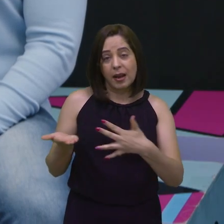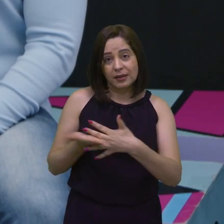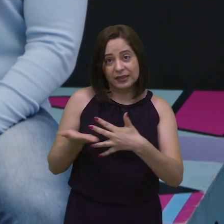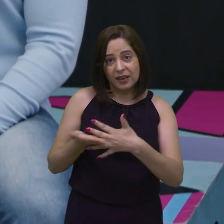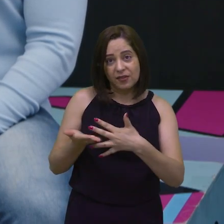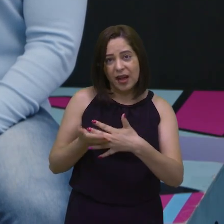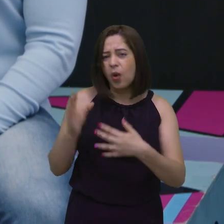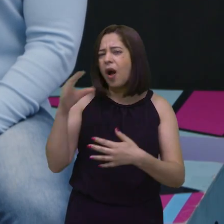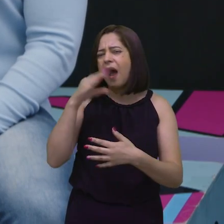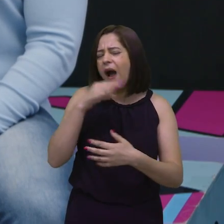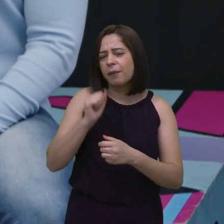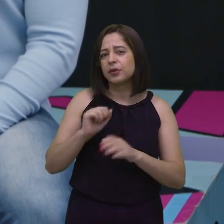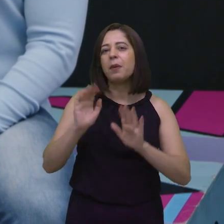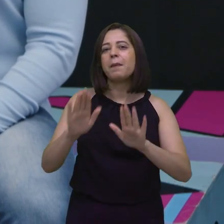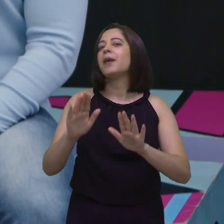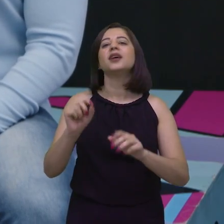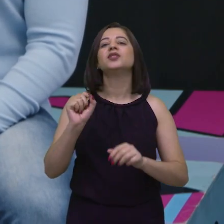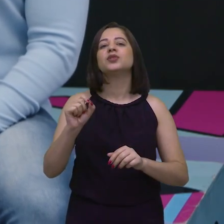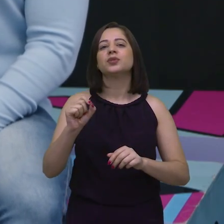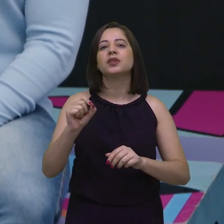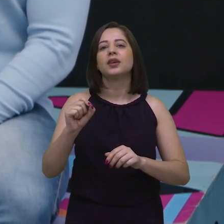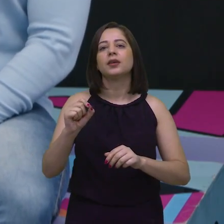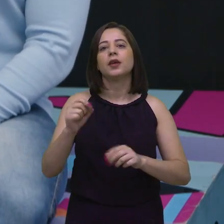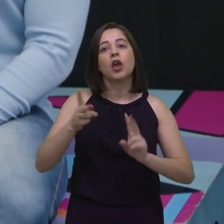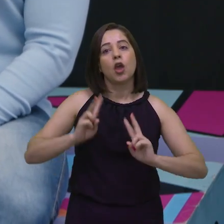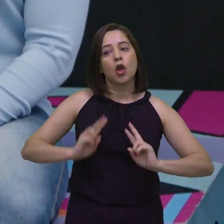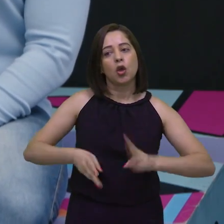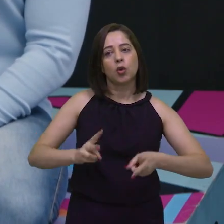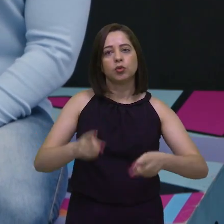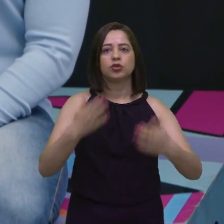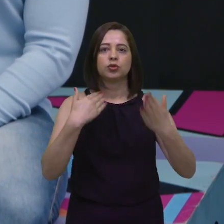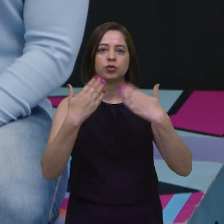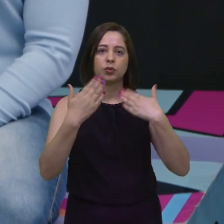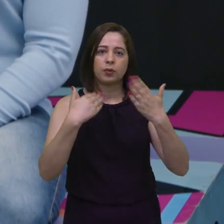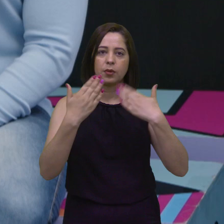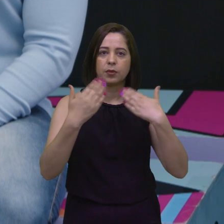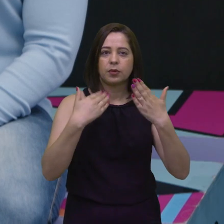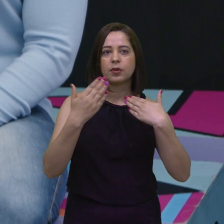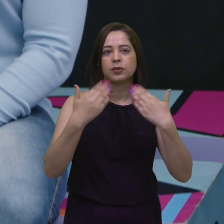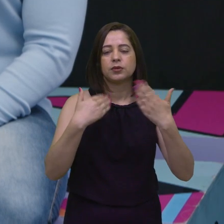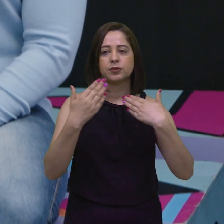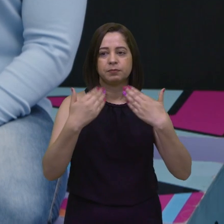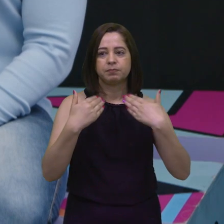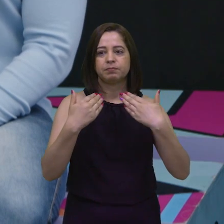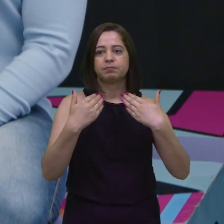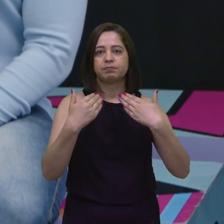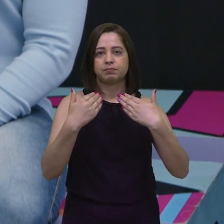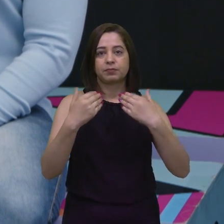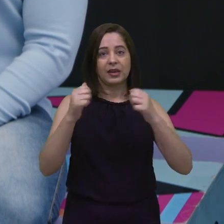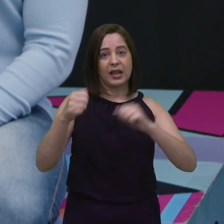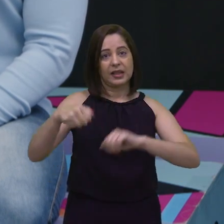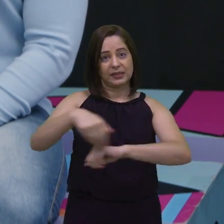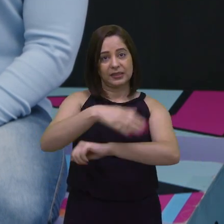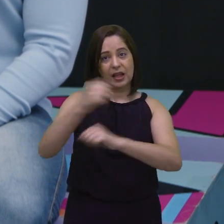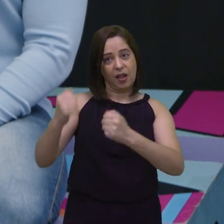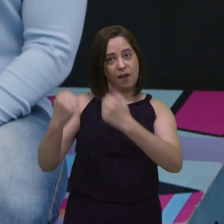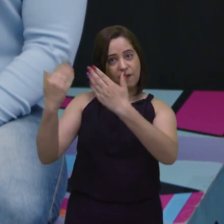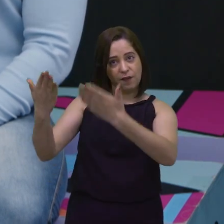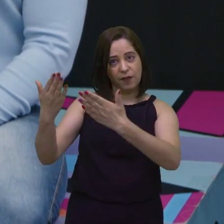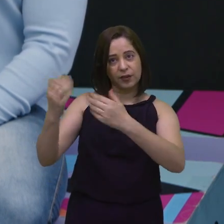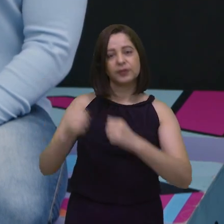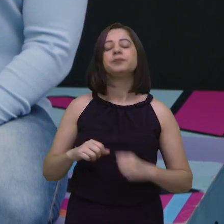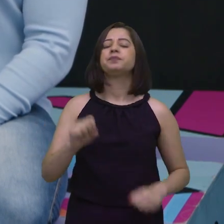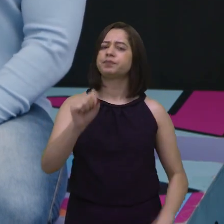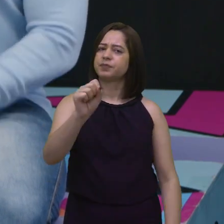bem rápida agora no nosso papo, mas na verdade é para abrir a discussão para mais gente, né, Thiago? Agora a gente vai pro lado de fora do